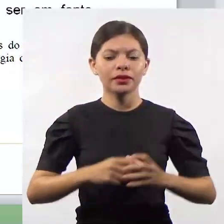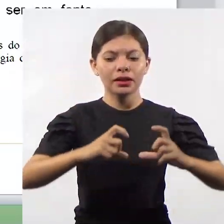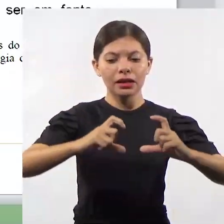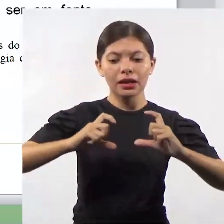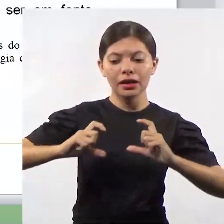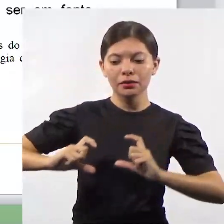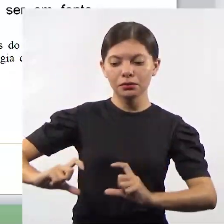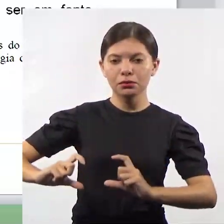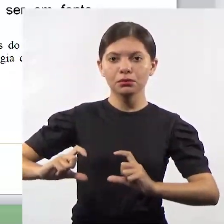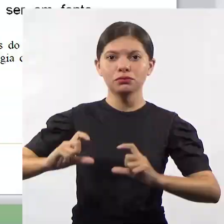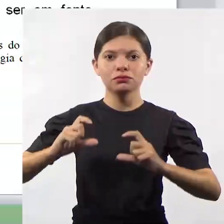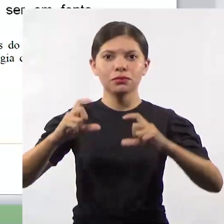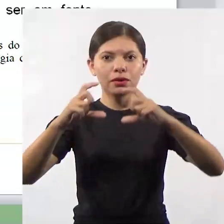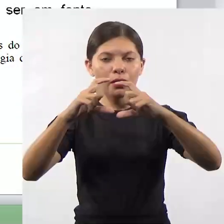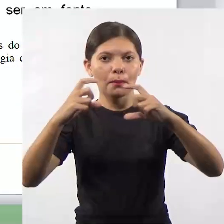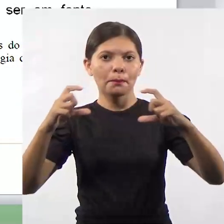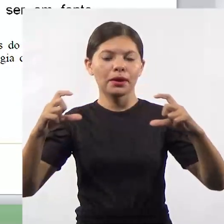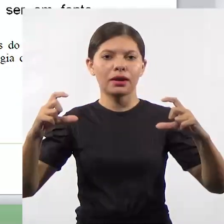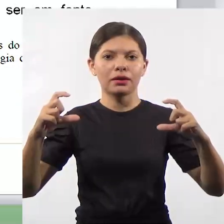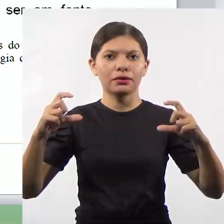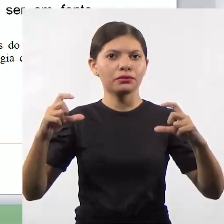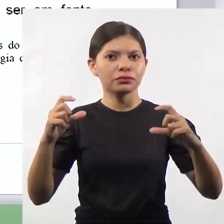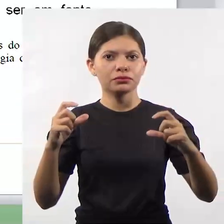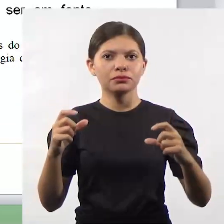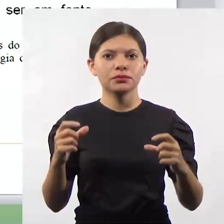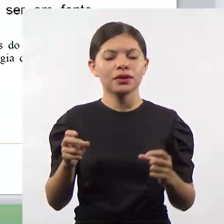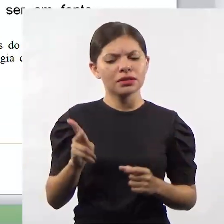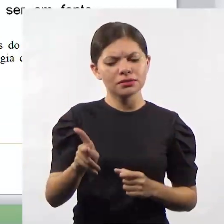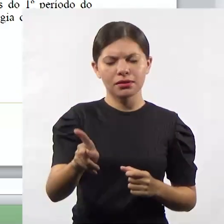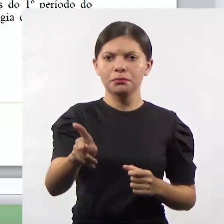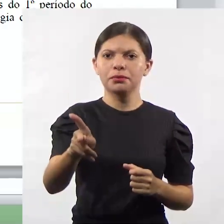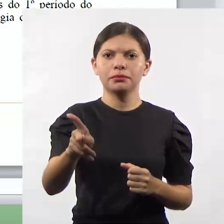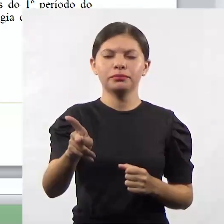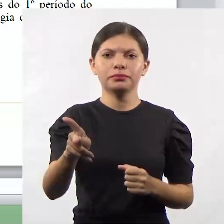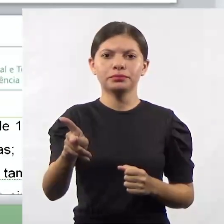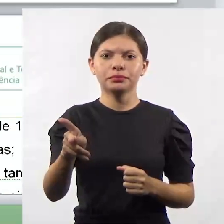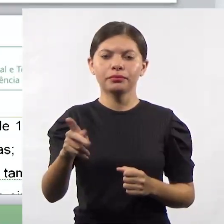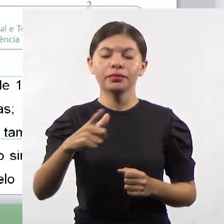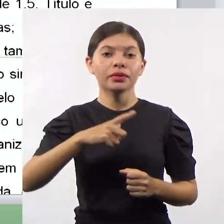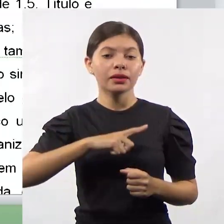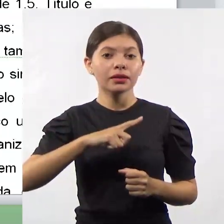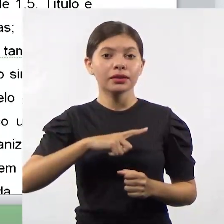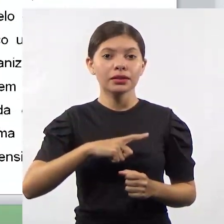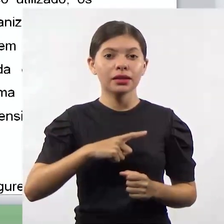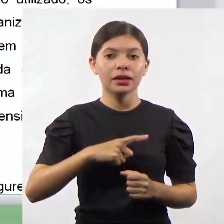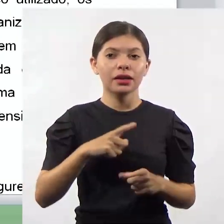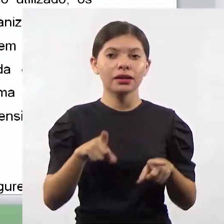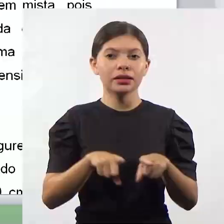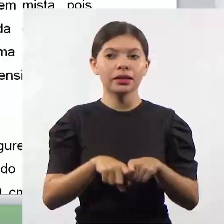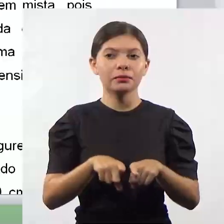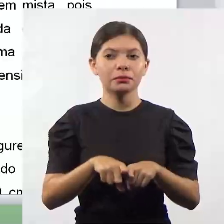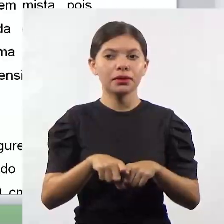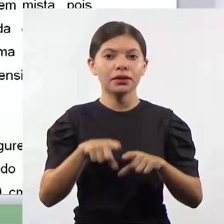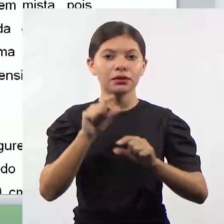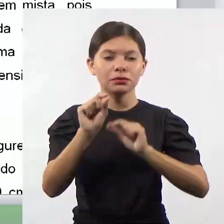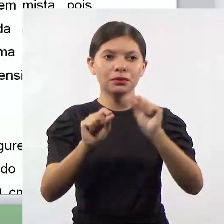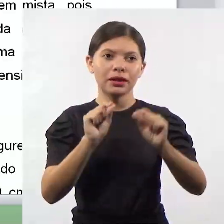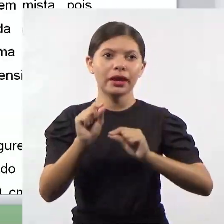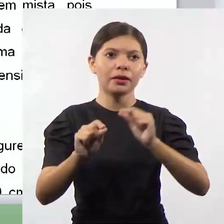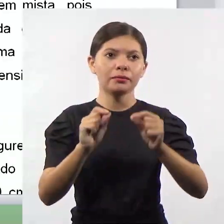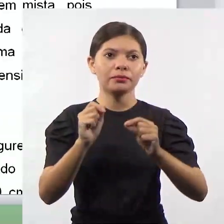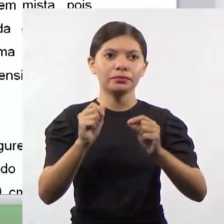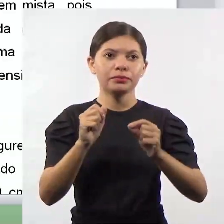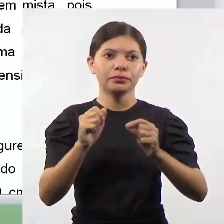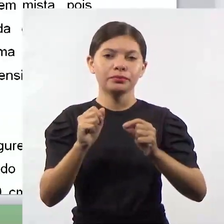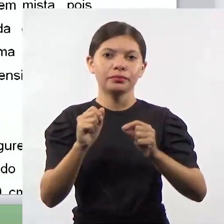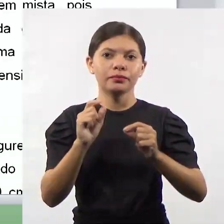Então o recuo, ou seja, o parágrafo vai ser sempre de 1,25. E aí eu tenho aqui nesse trecho que informar na